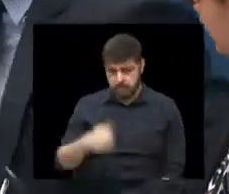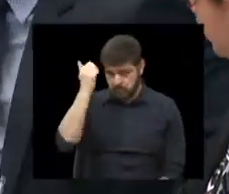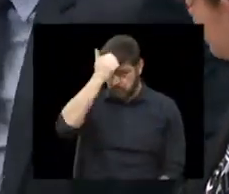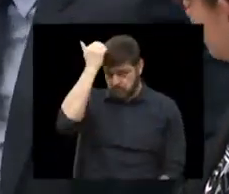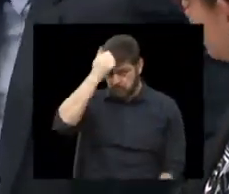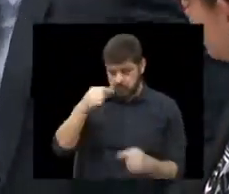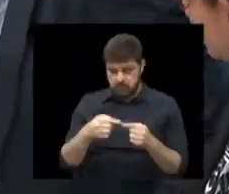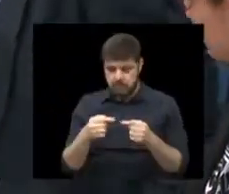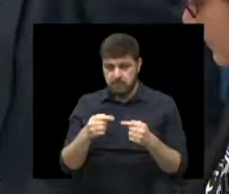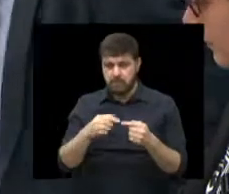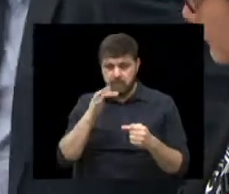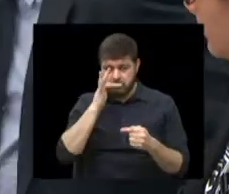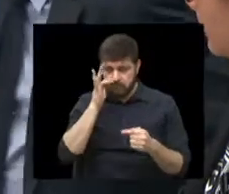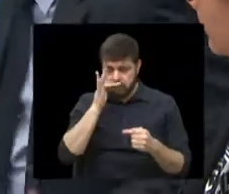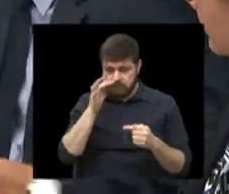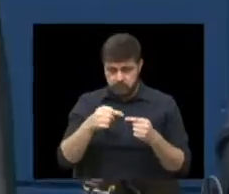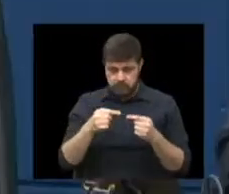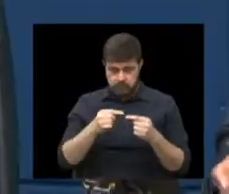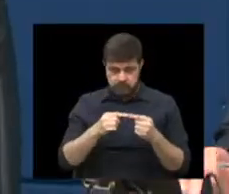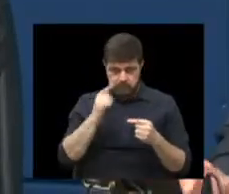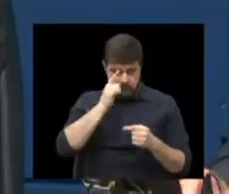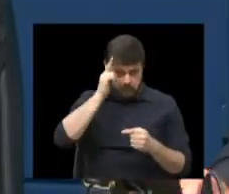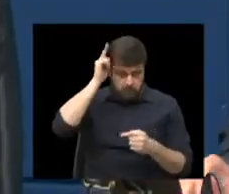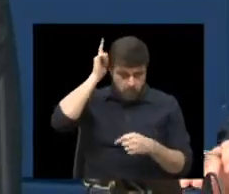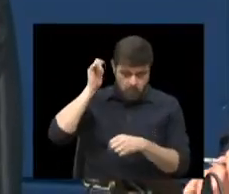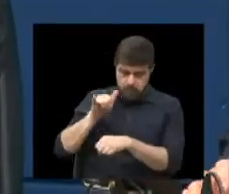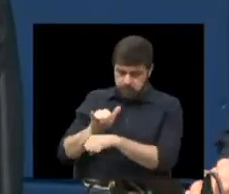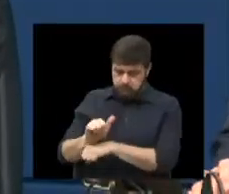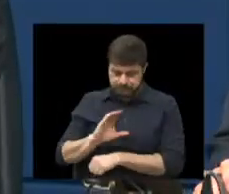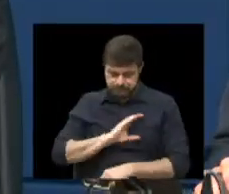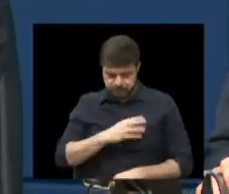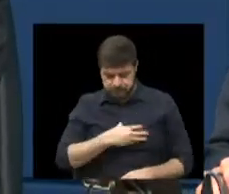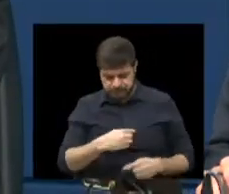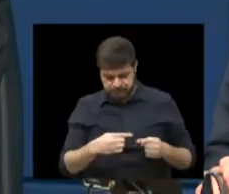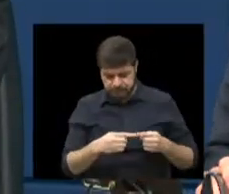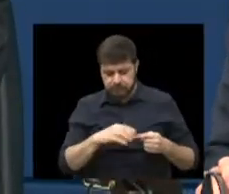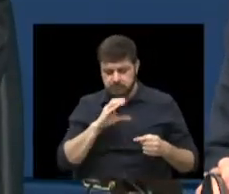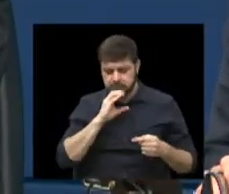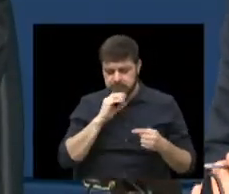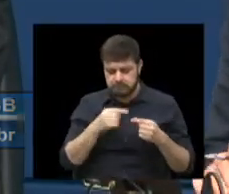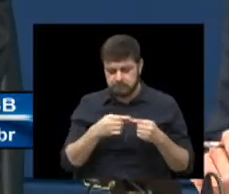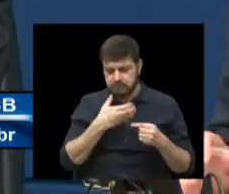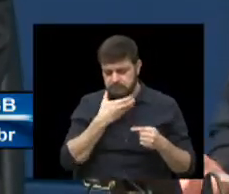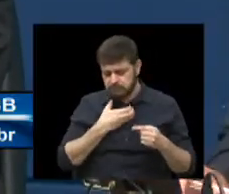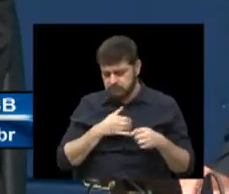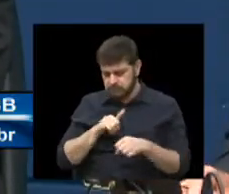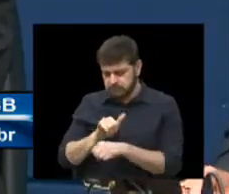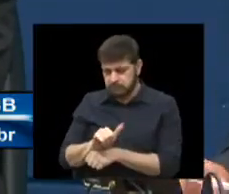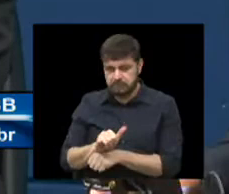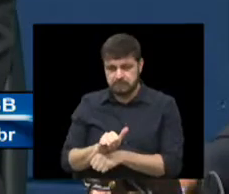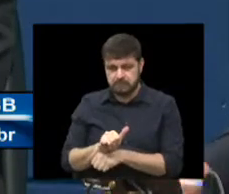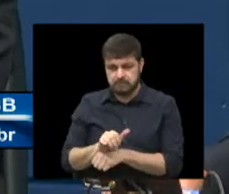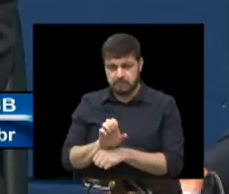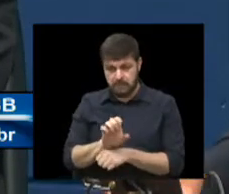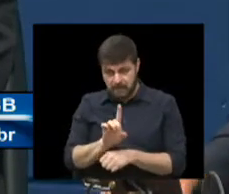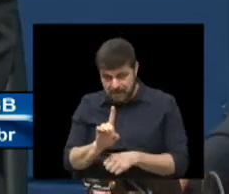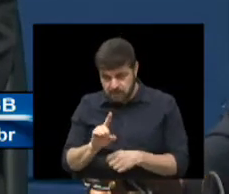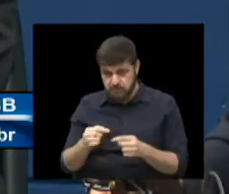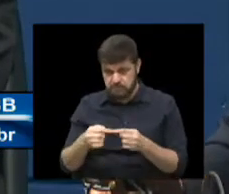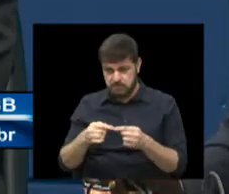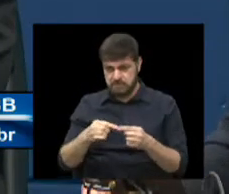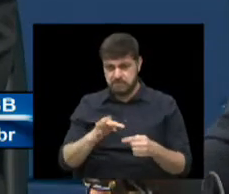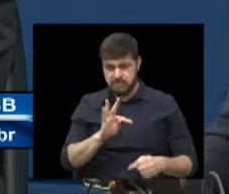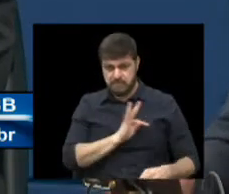da Farmácia, sim, Flores, sim, Aurélio Cláudio ausente, Campos Filho, sim, Carlão do PT, sim, Carmo Luiz ausente, Edson Ribeiro,